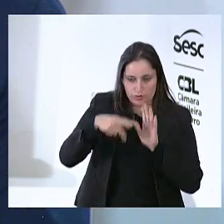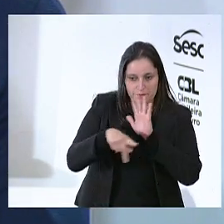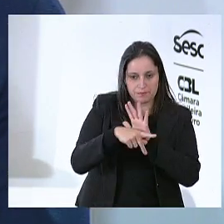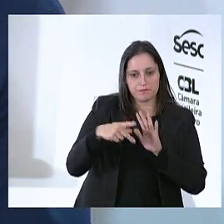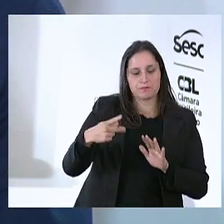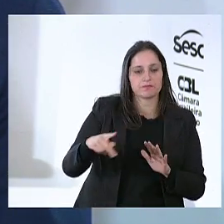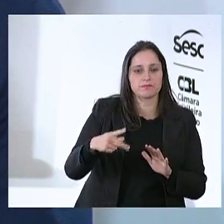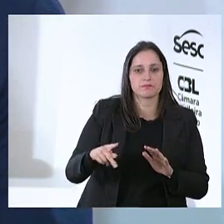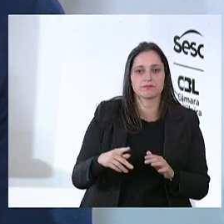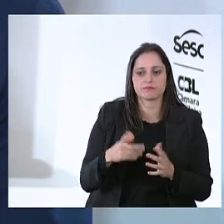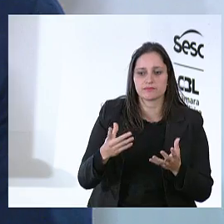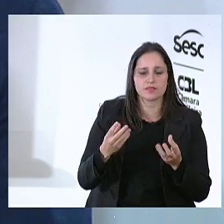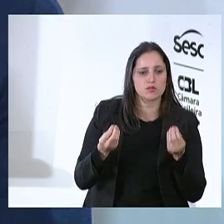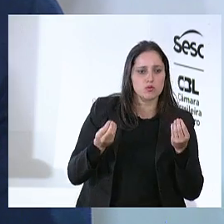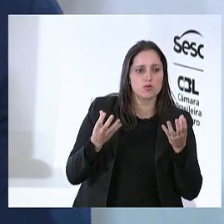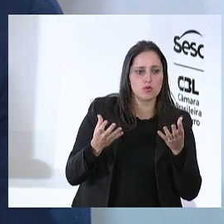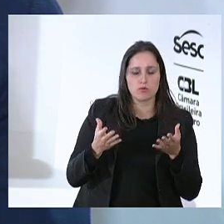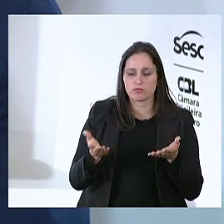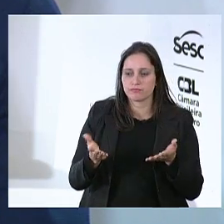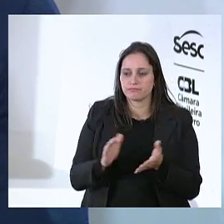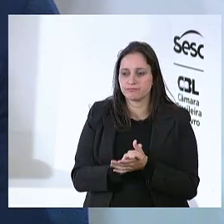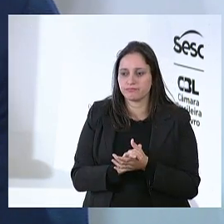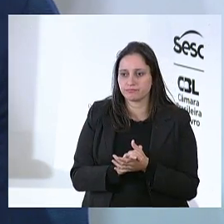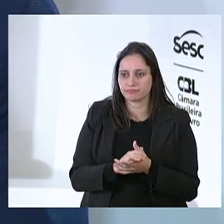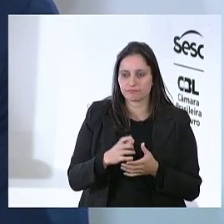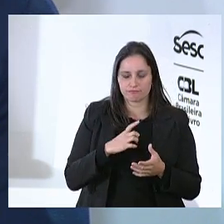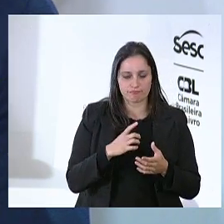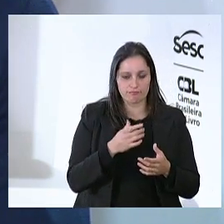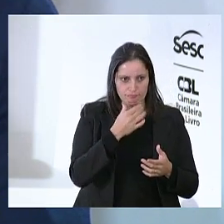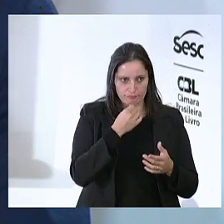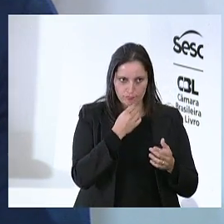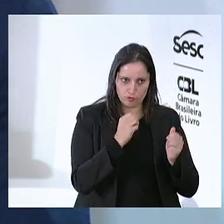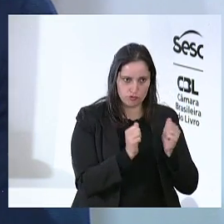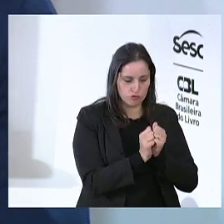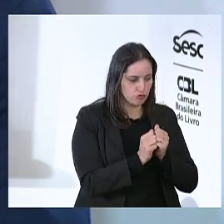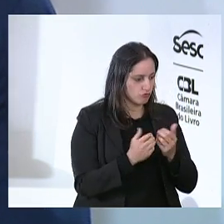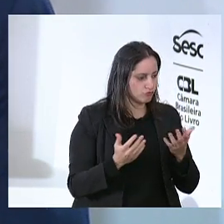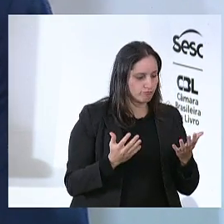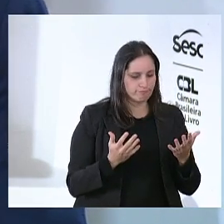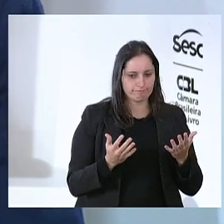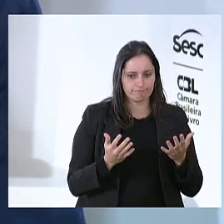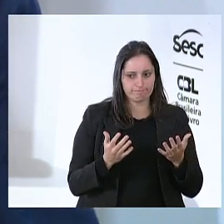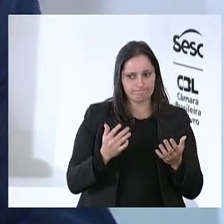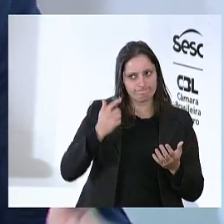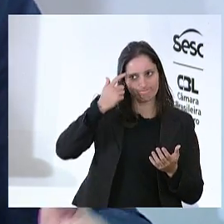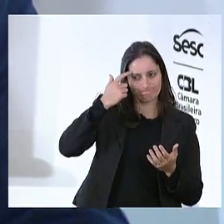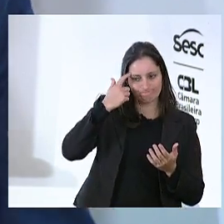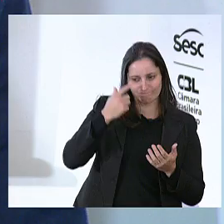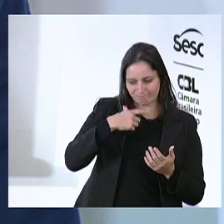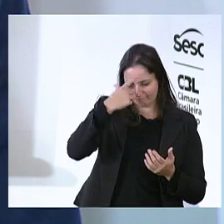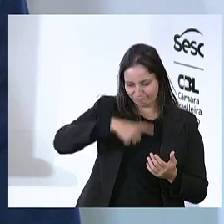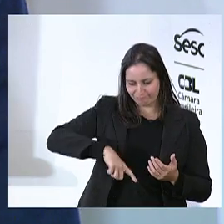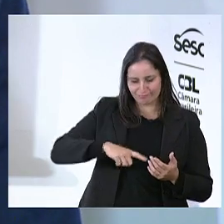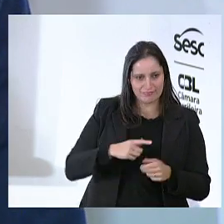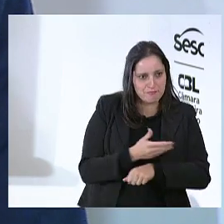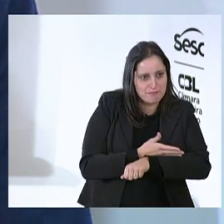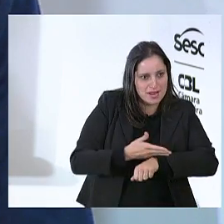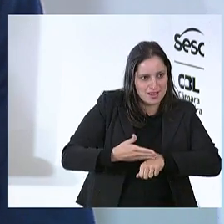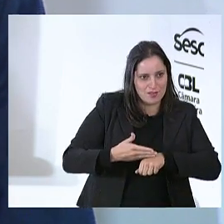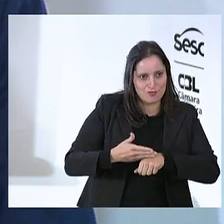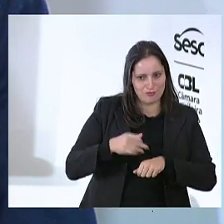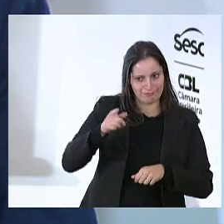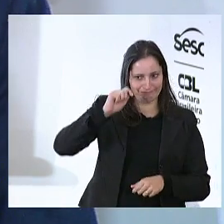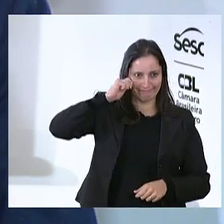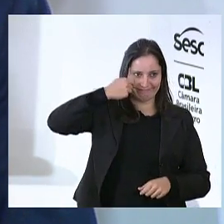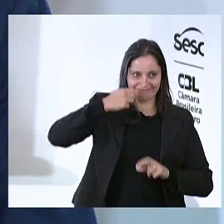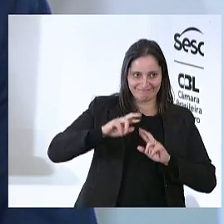como é que vocês vão fazer, né? Ele olha para mim, branco, jipe, eu quero